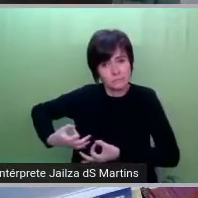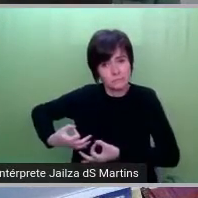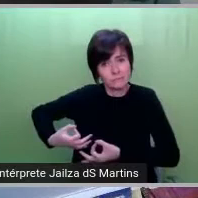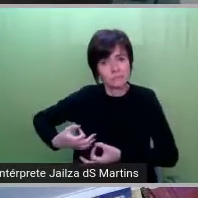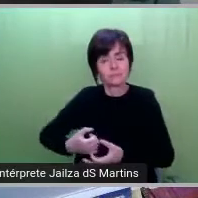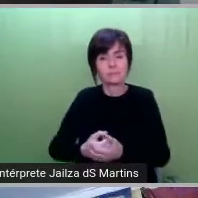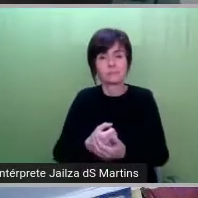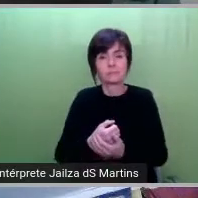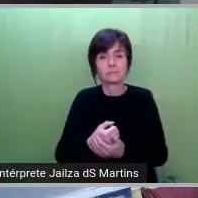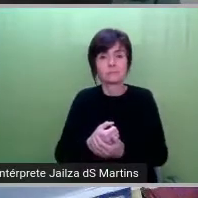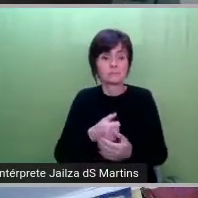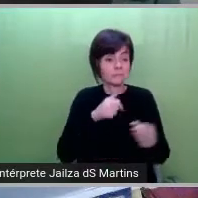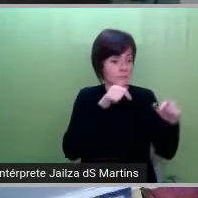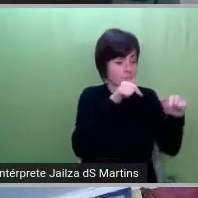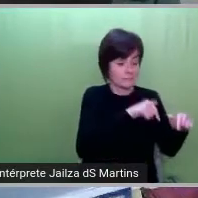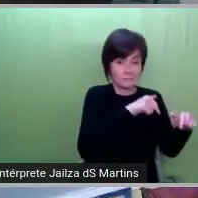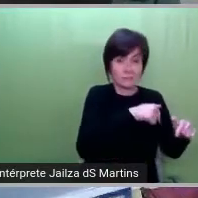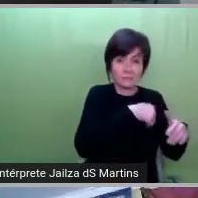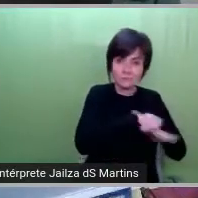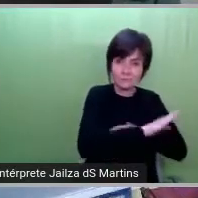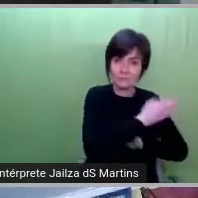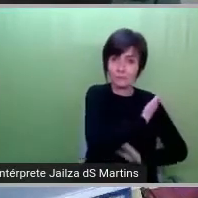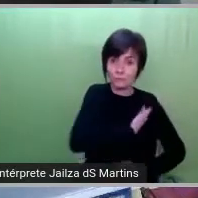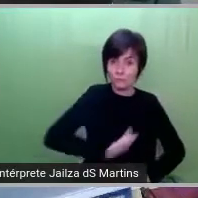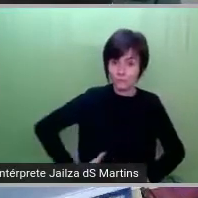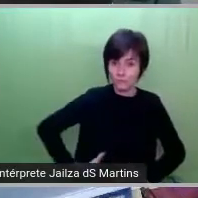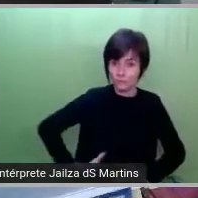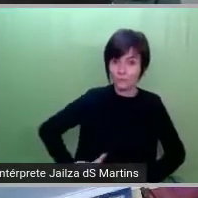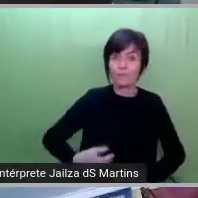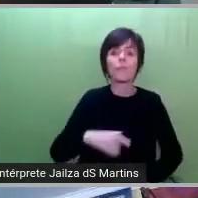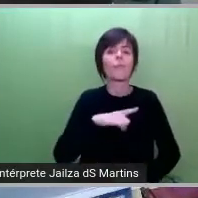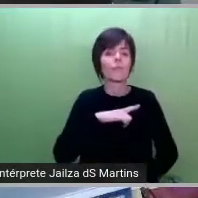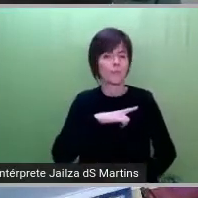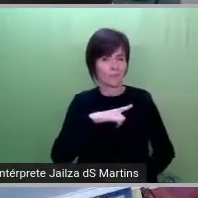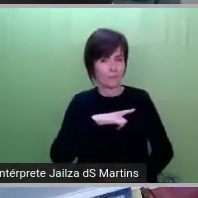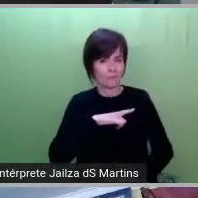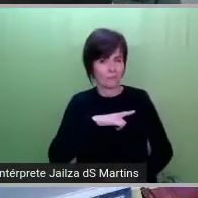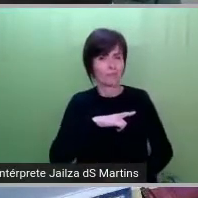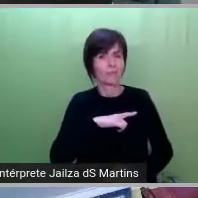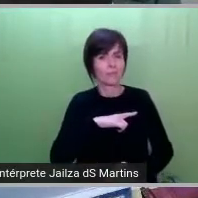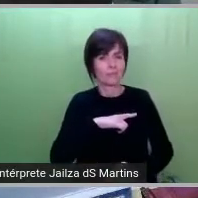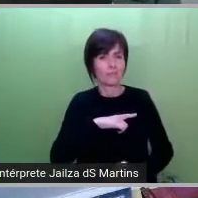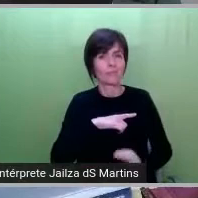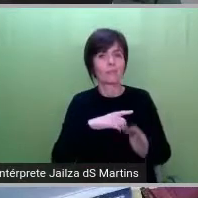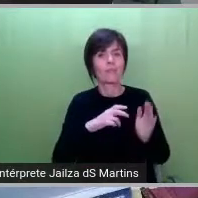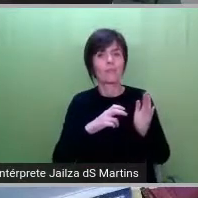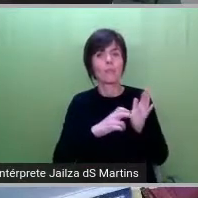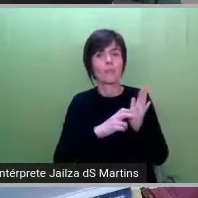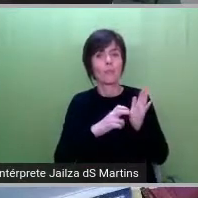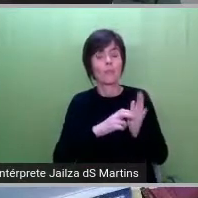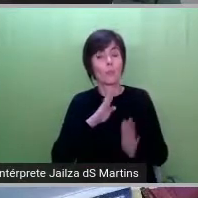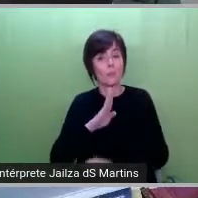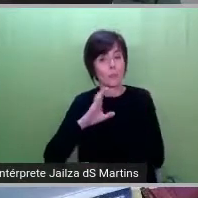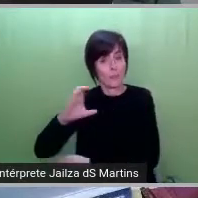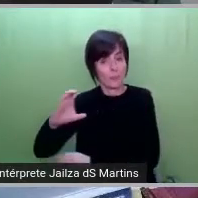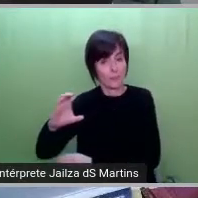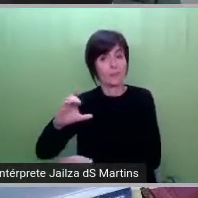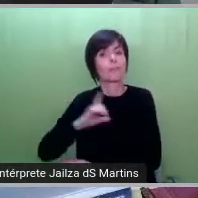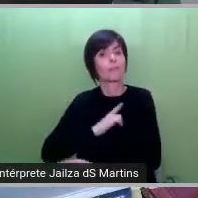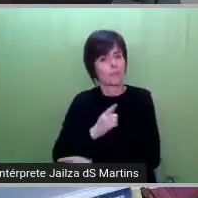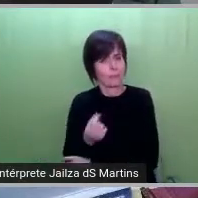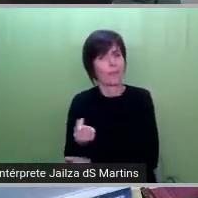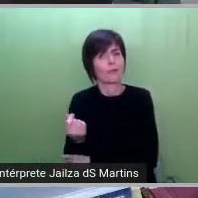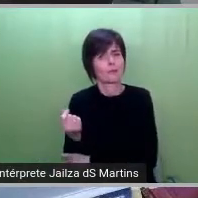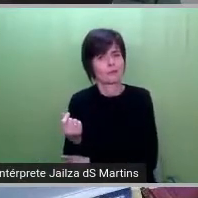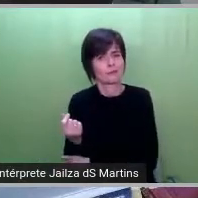o Tesouro Nacional, ou seja, o governo, tem a sua conta corrente no Banco Central. O Banco Central